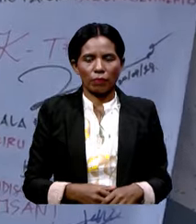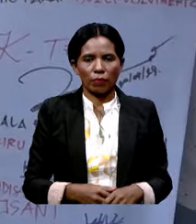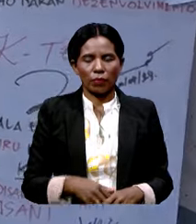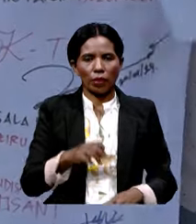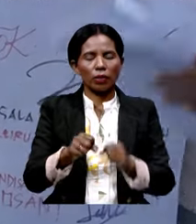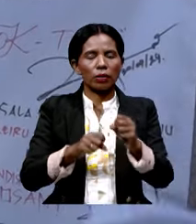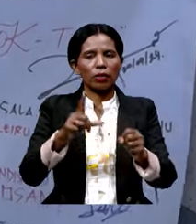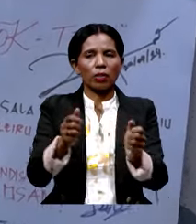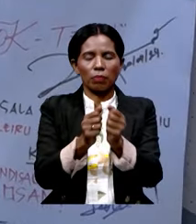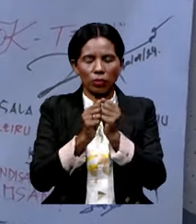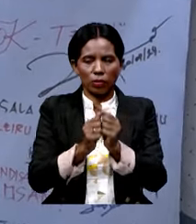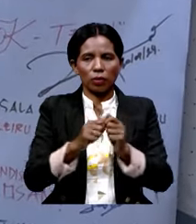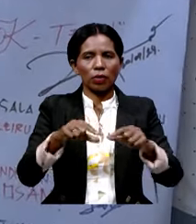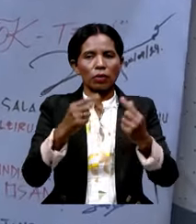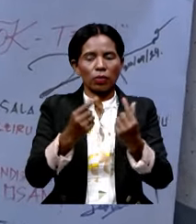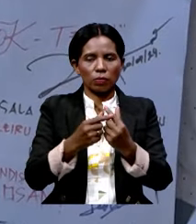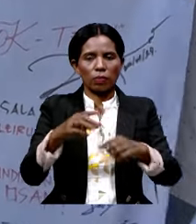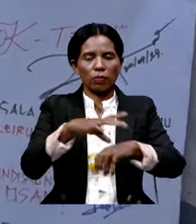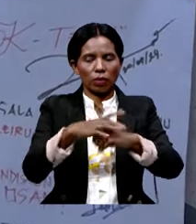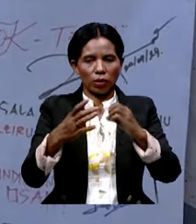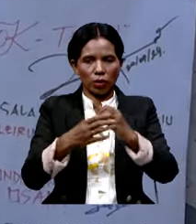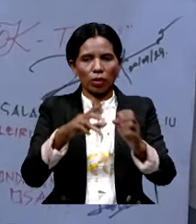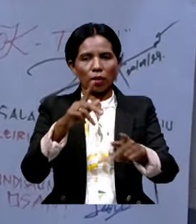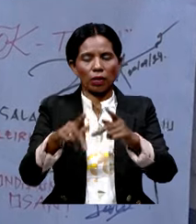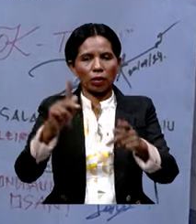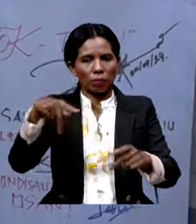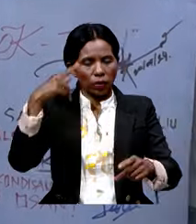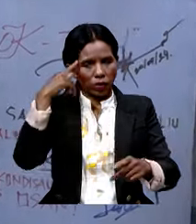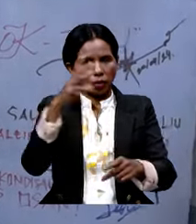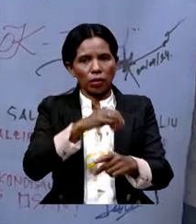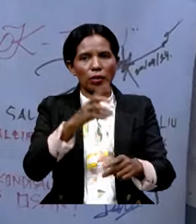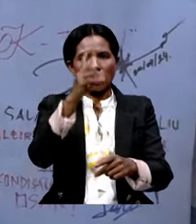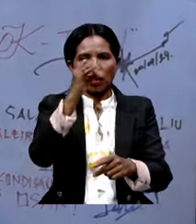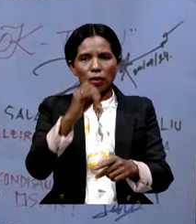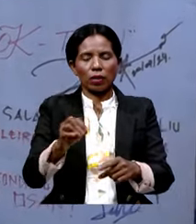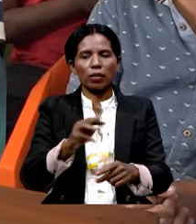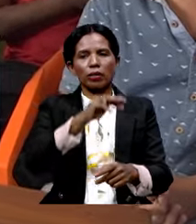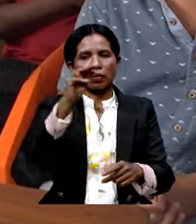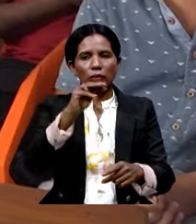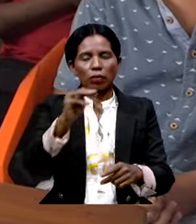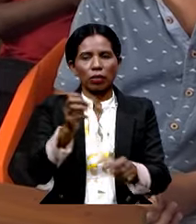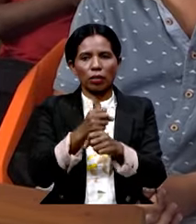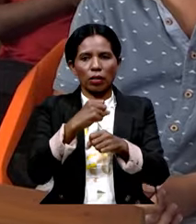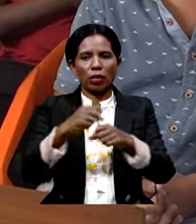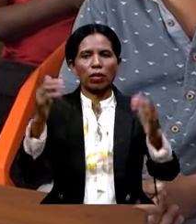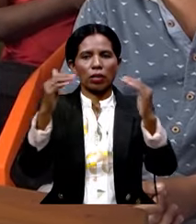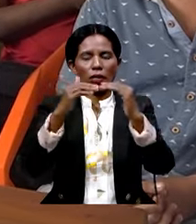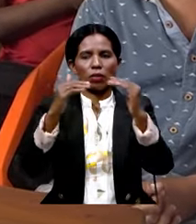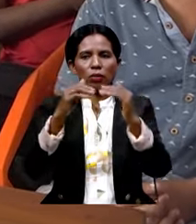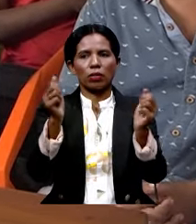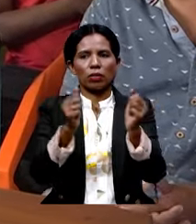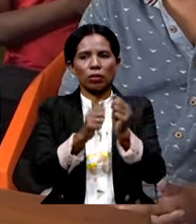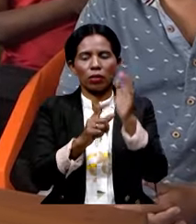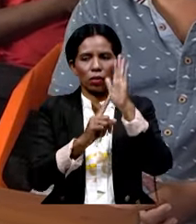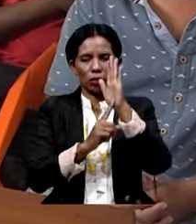Sociedade civil hamu to correde barai no comunidade afetado ba política de despejo e a capital dele segunda ne realiza conferência ba imprensa o di